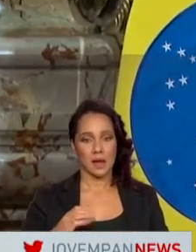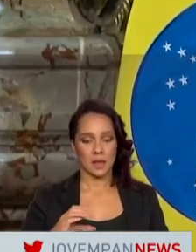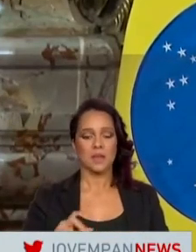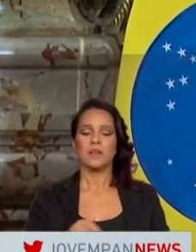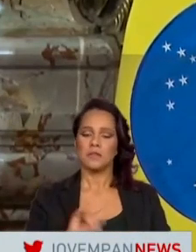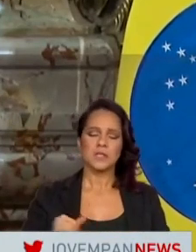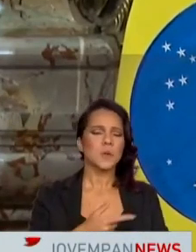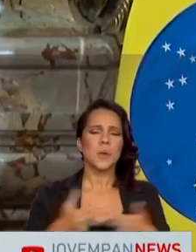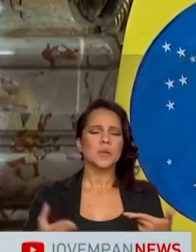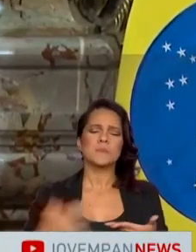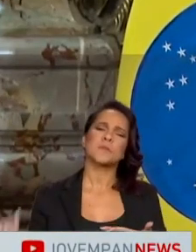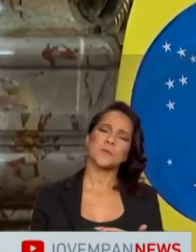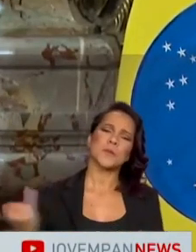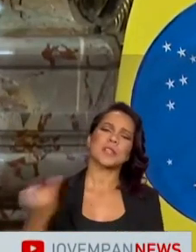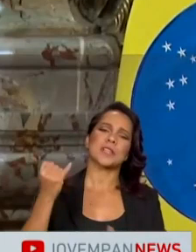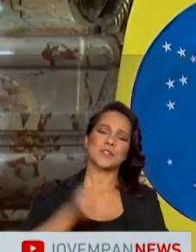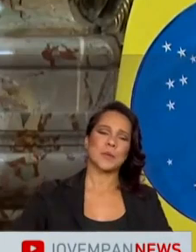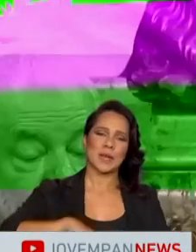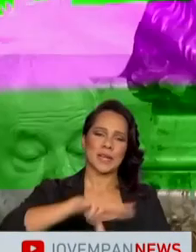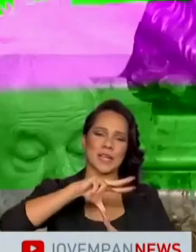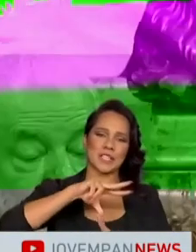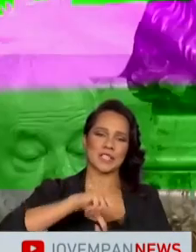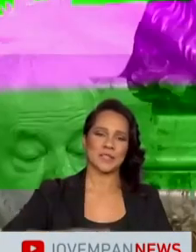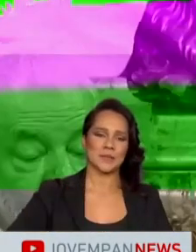vai ser uma coisa muito importante para a América Latina.